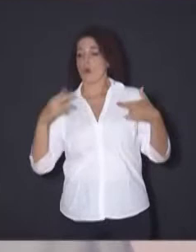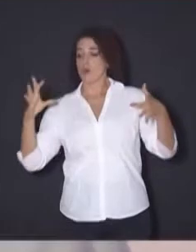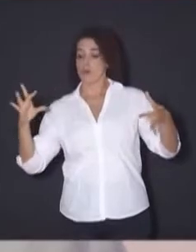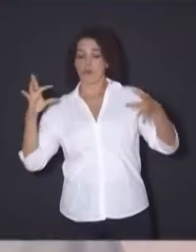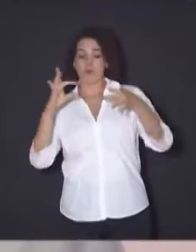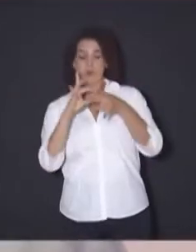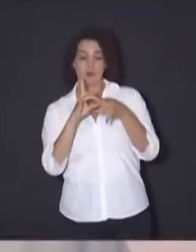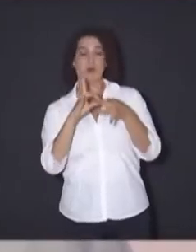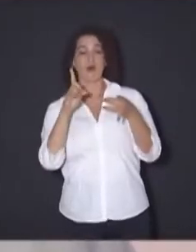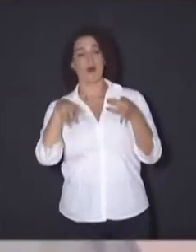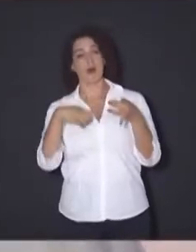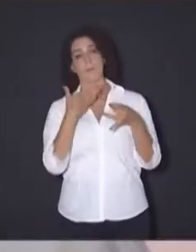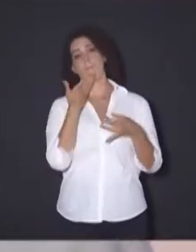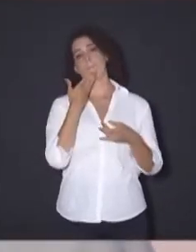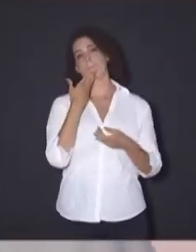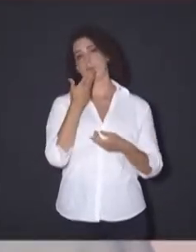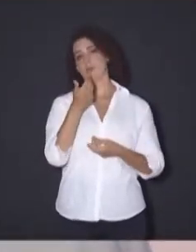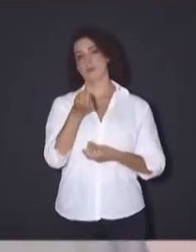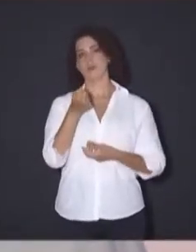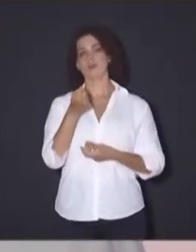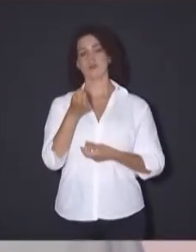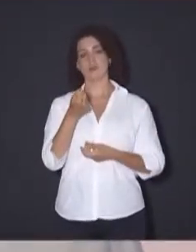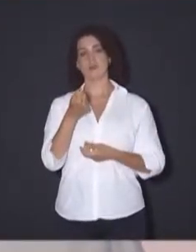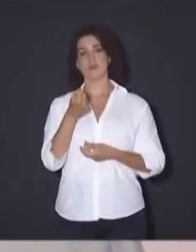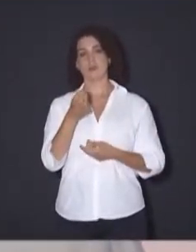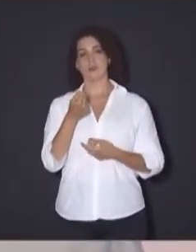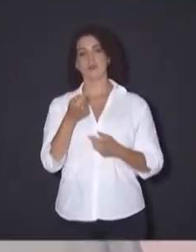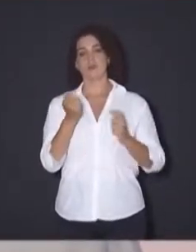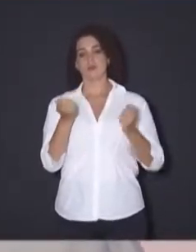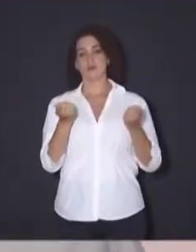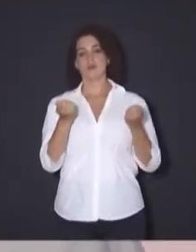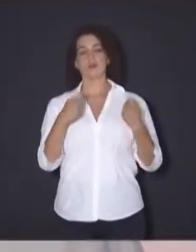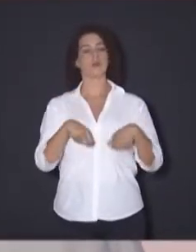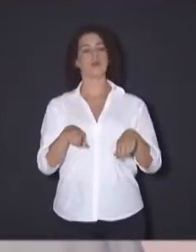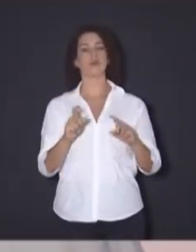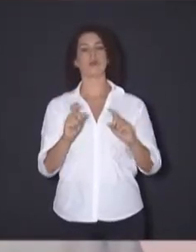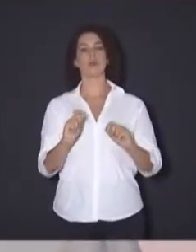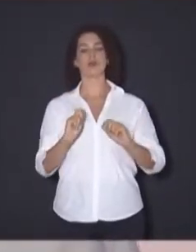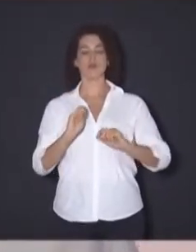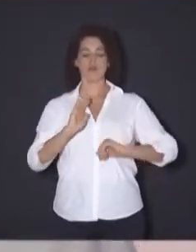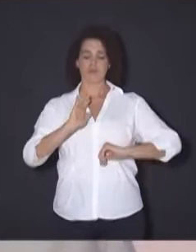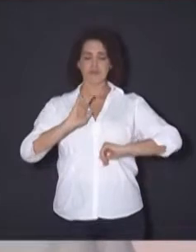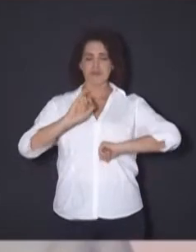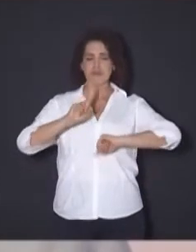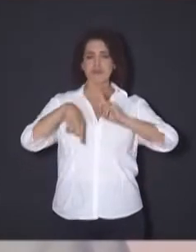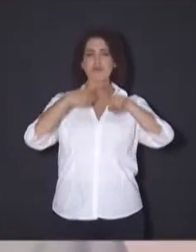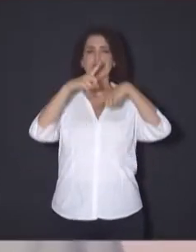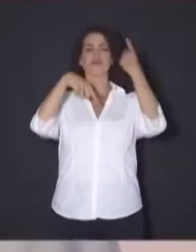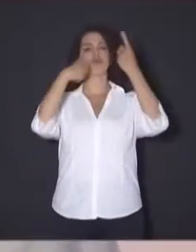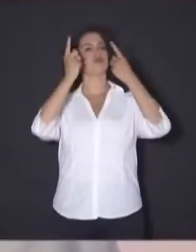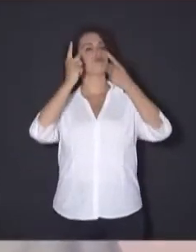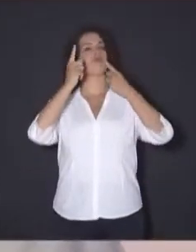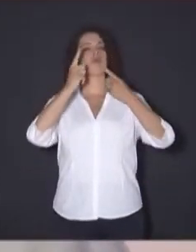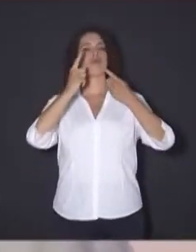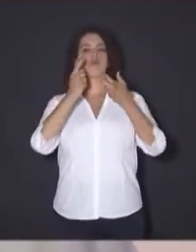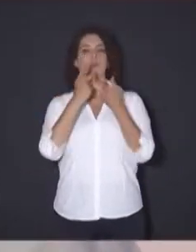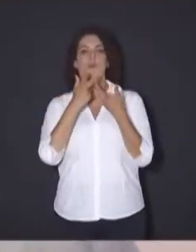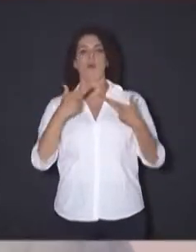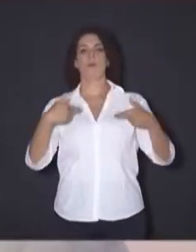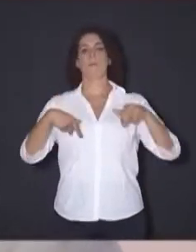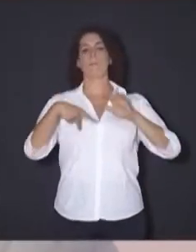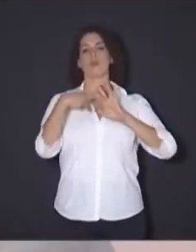melhores muito mais é potencializar essas iniciativas